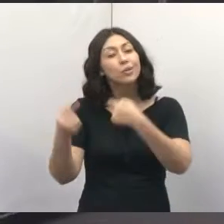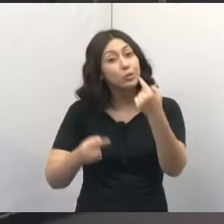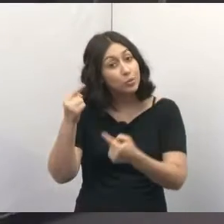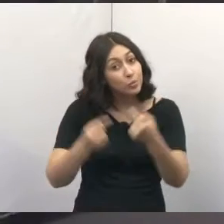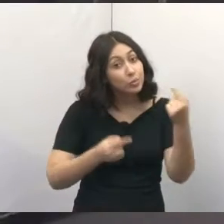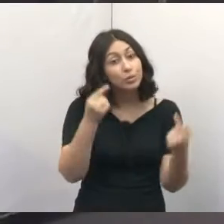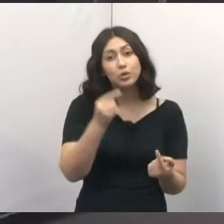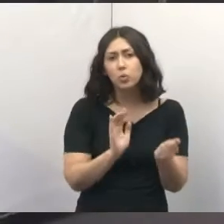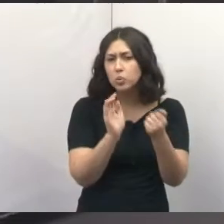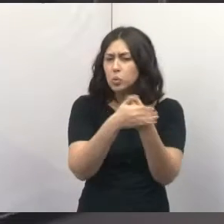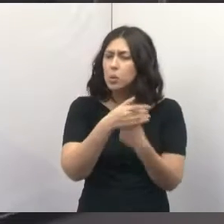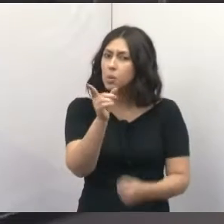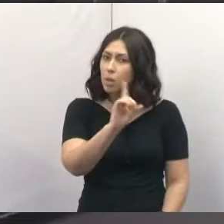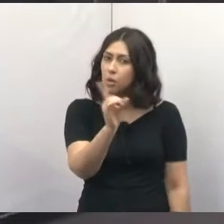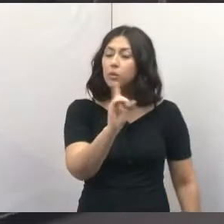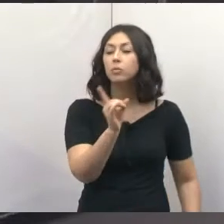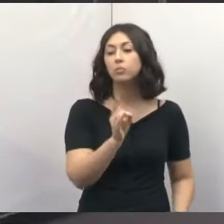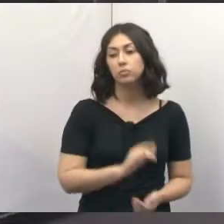artigo.